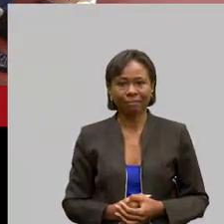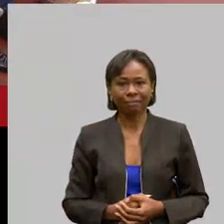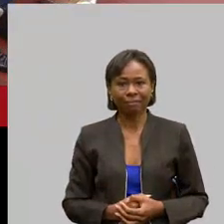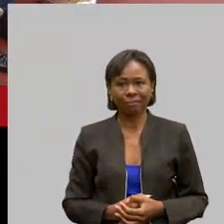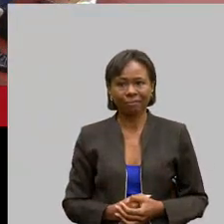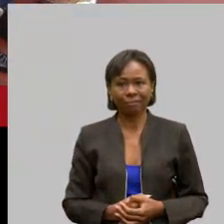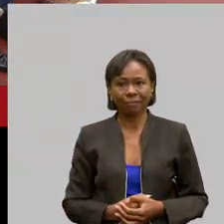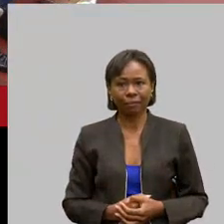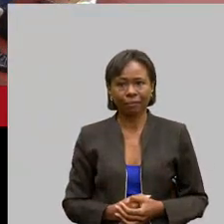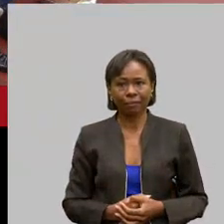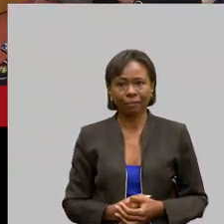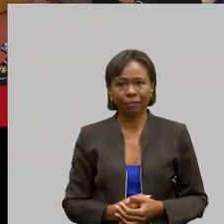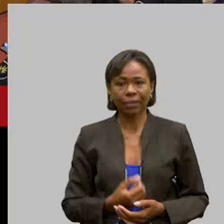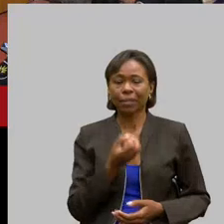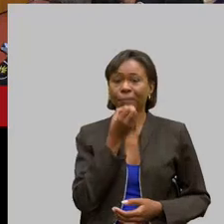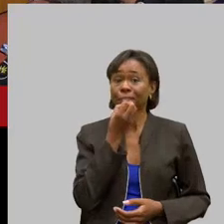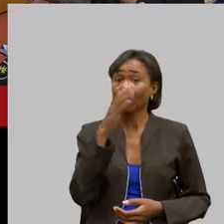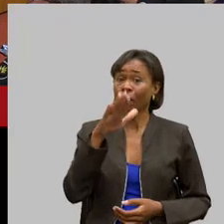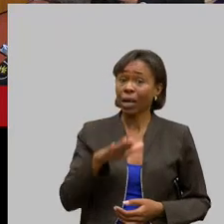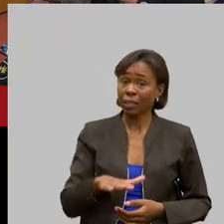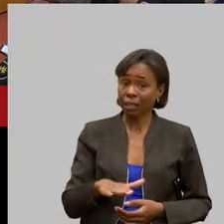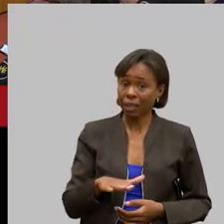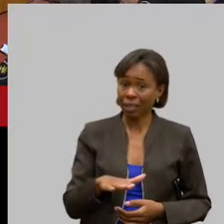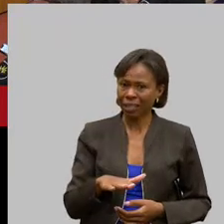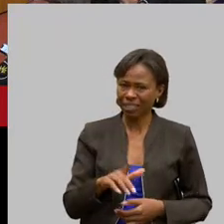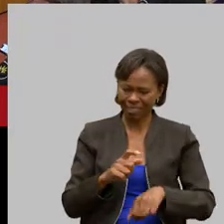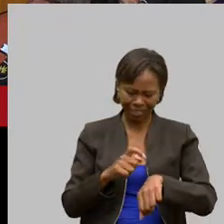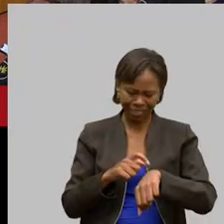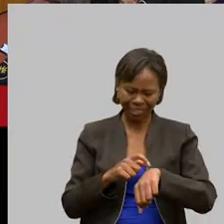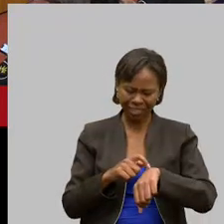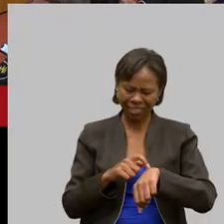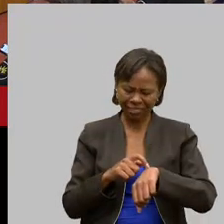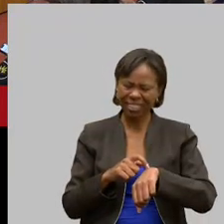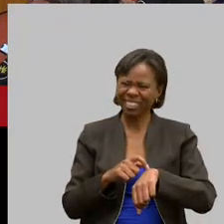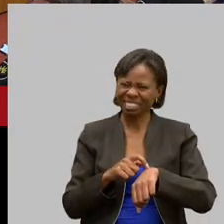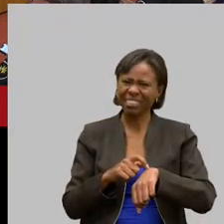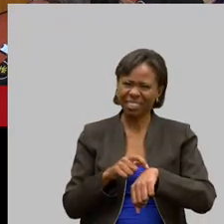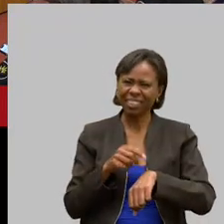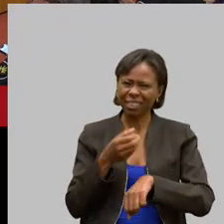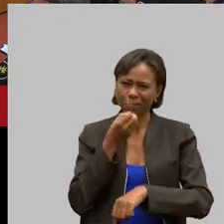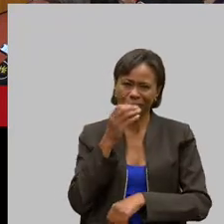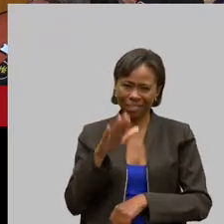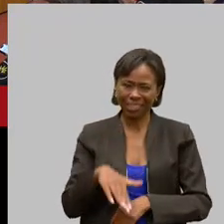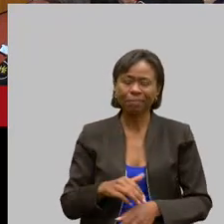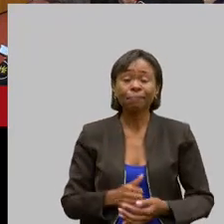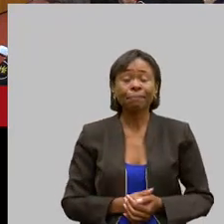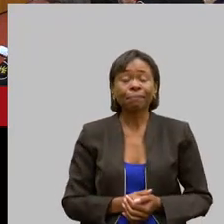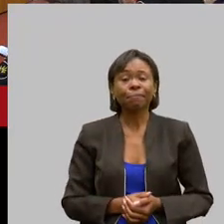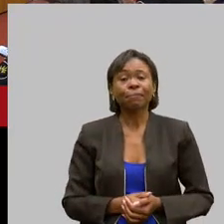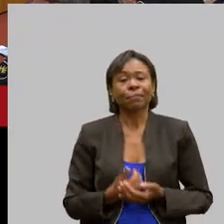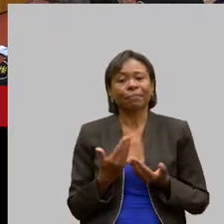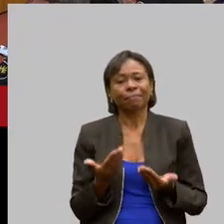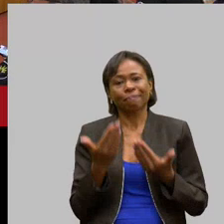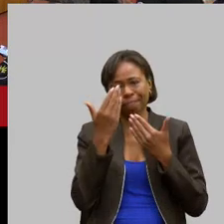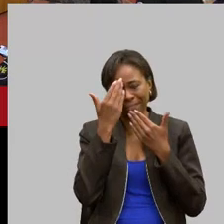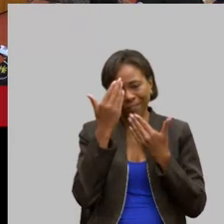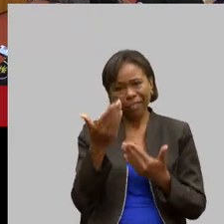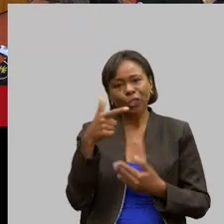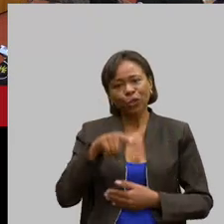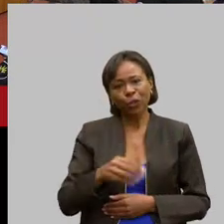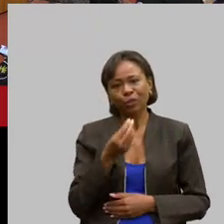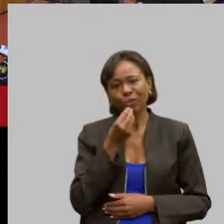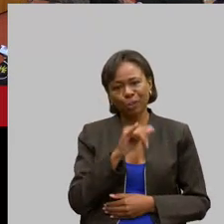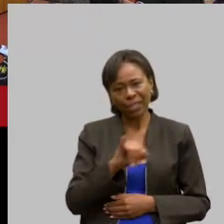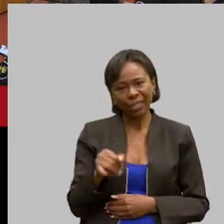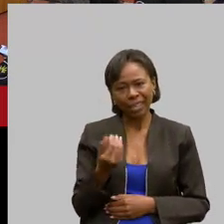advogada Boa tarde acho que já é boa tarde né Eh agradecer mais uma vez a oportunidade de